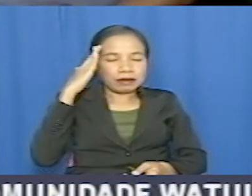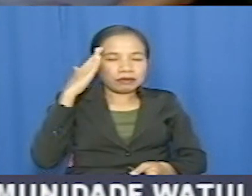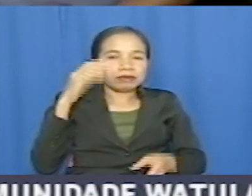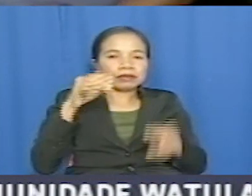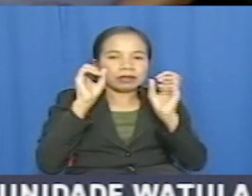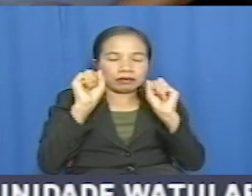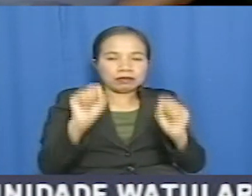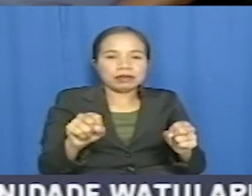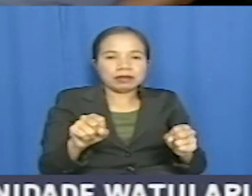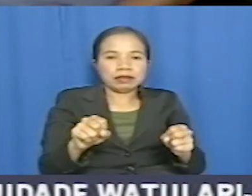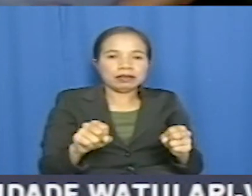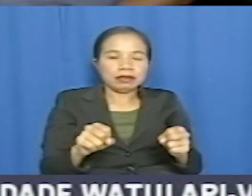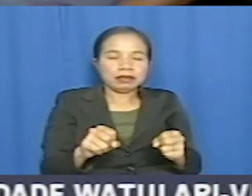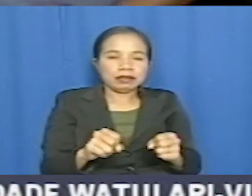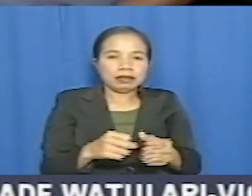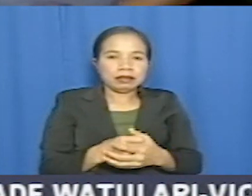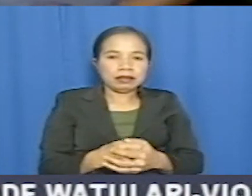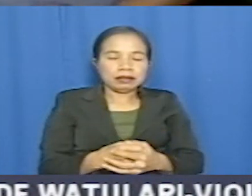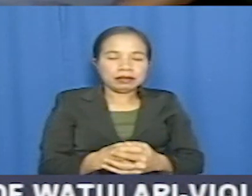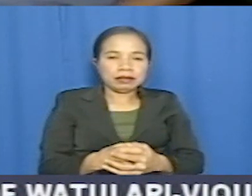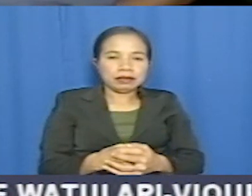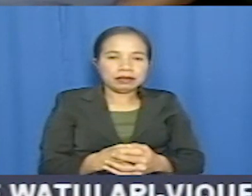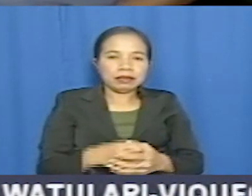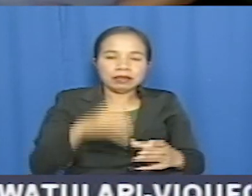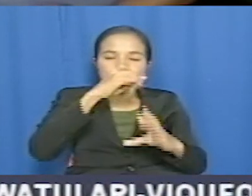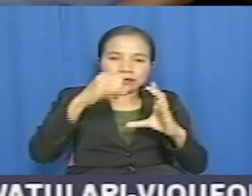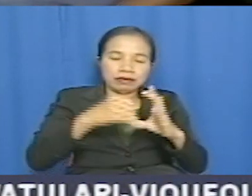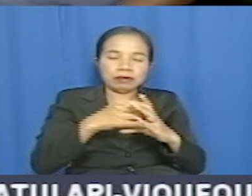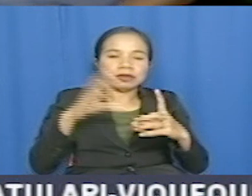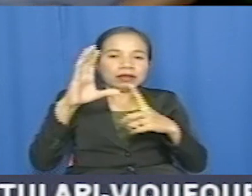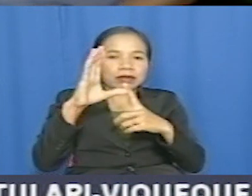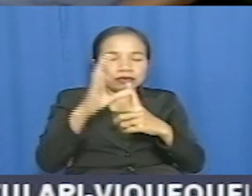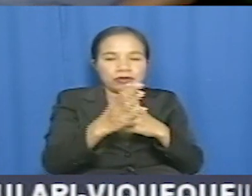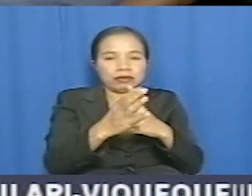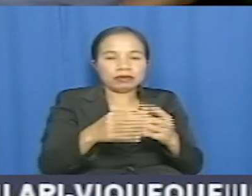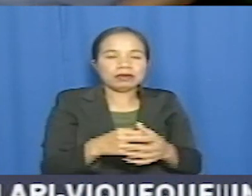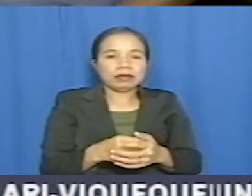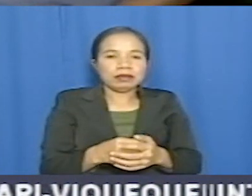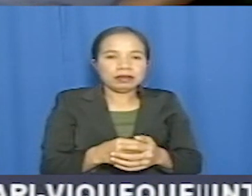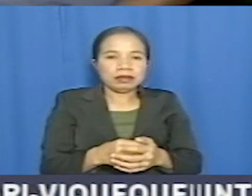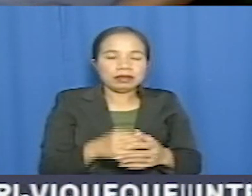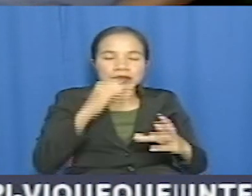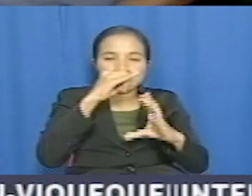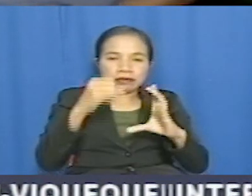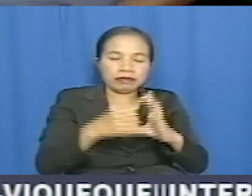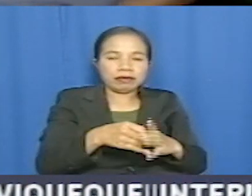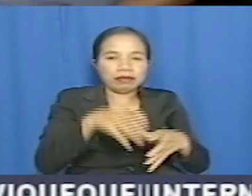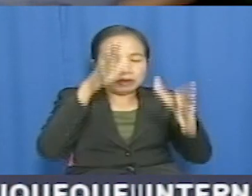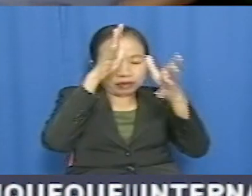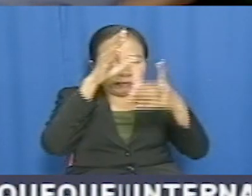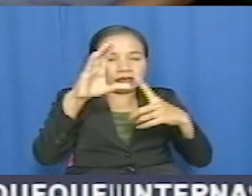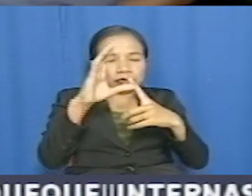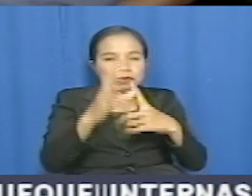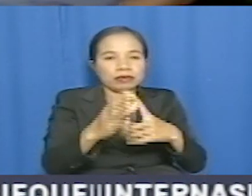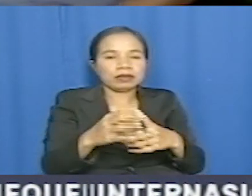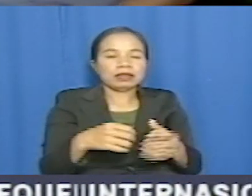involve ia ita involve mos lia nain sira i wan hira involve katuas adat cerne iha dili ita halo sira